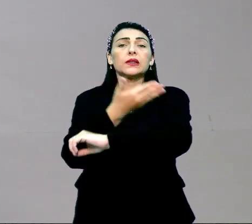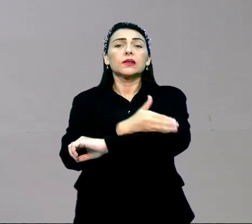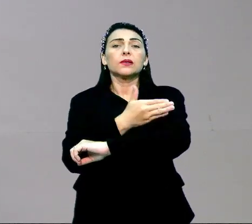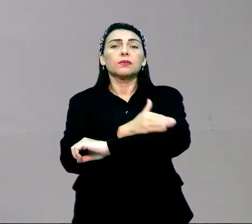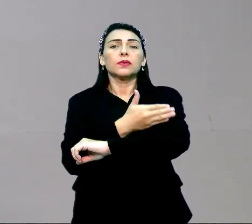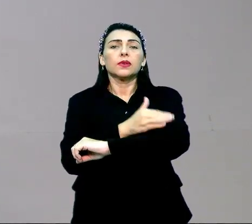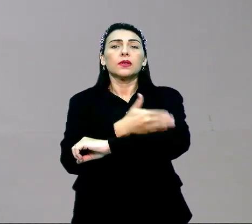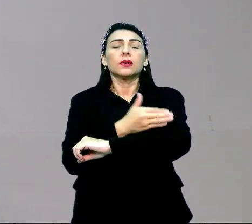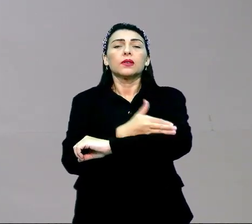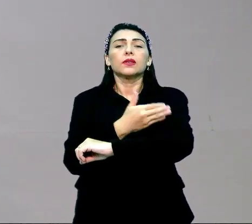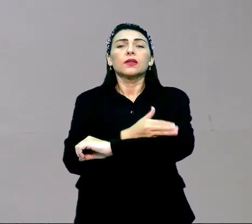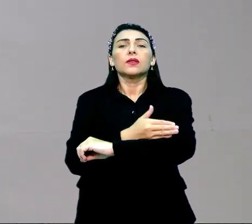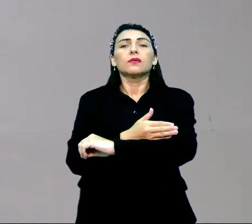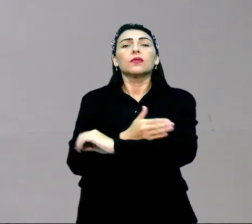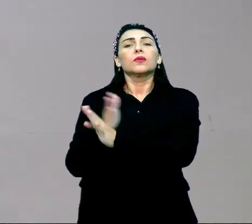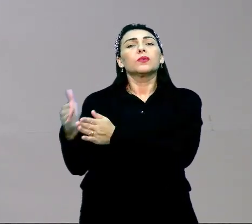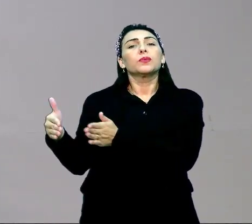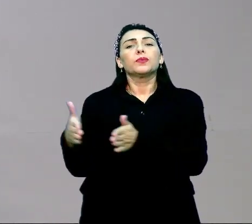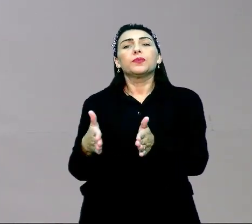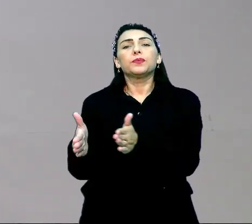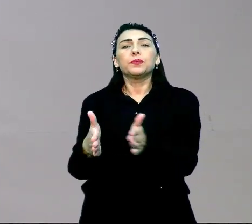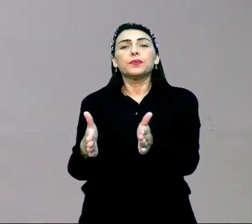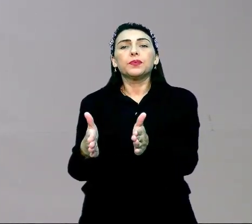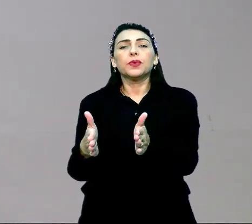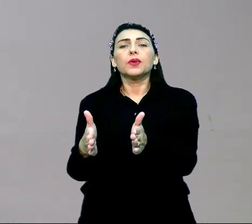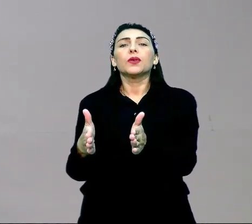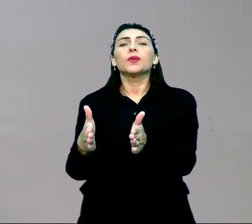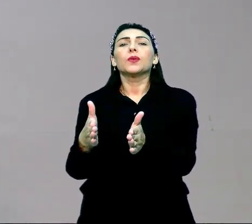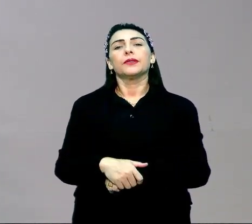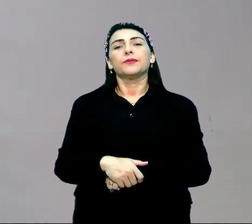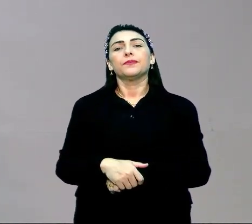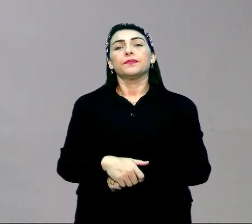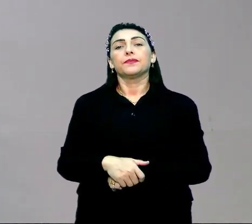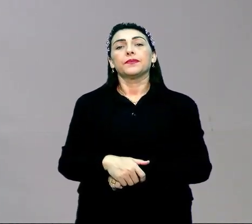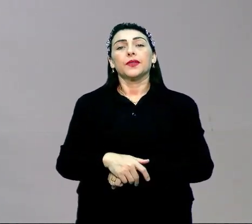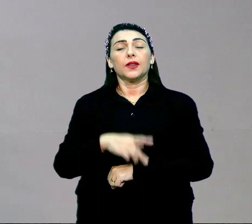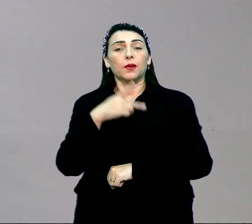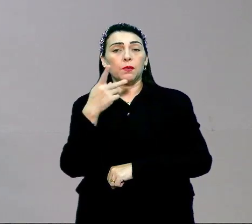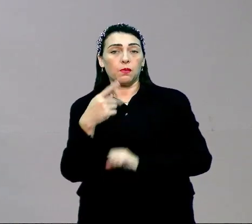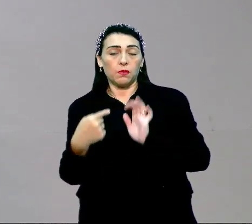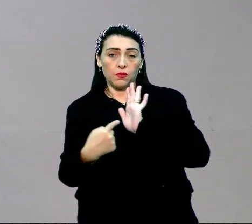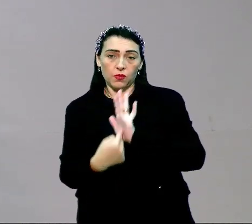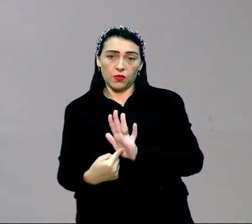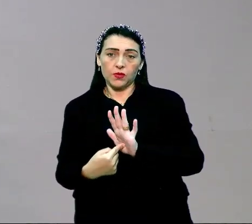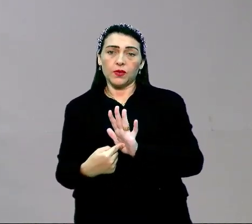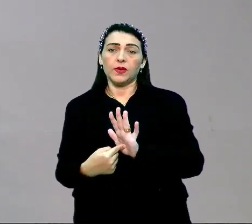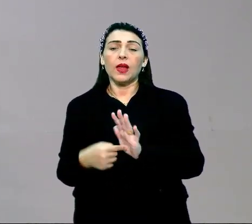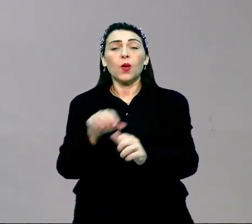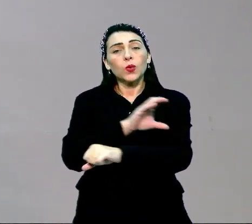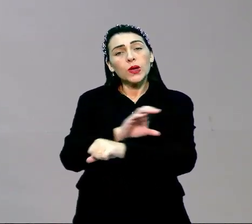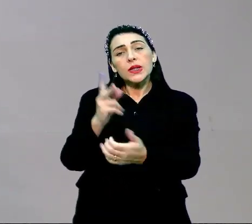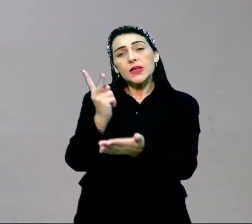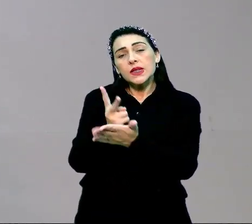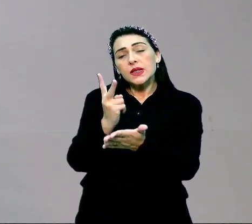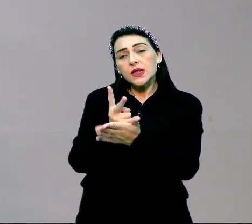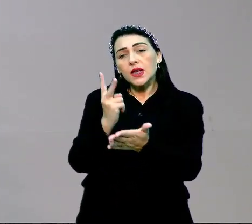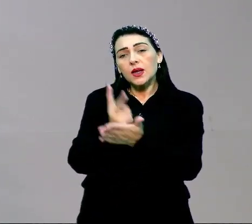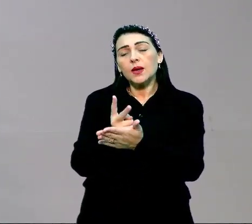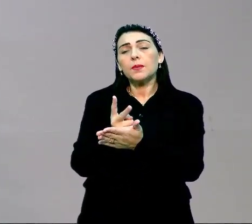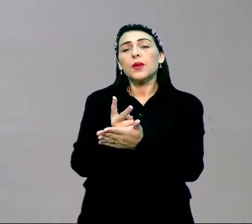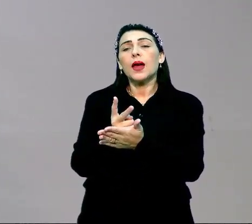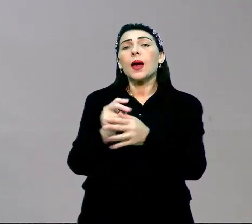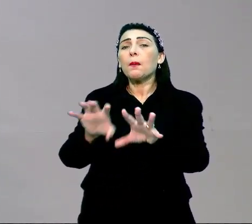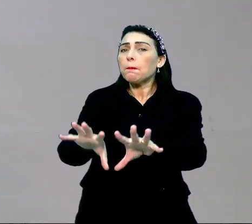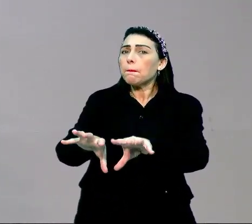práticas, aquilo foi sendo direcionado e absolvido. Quando a gente aborda o aspecto da cultura, a gente sempre está direcionado muito